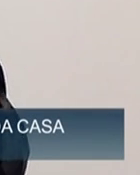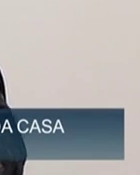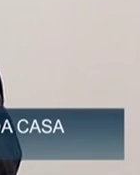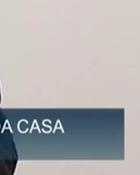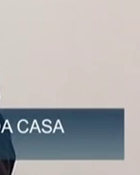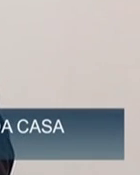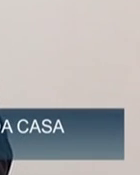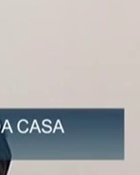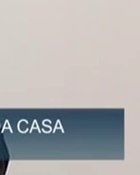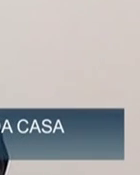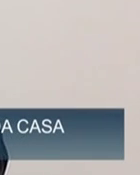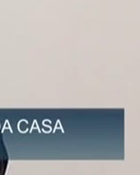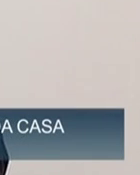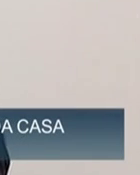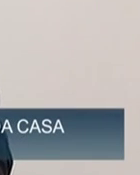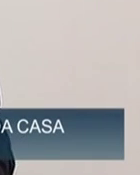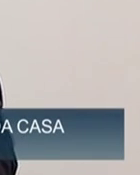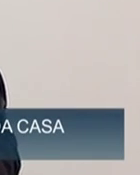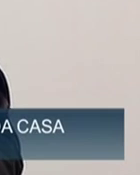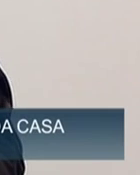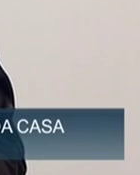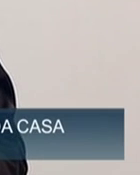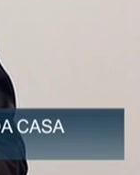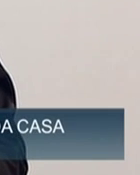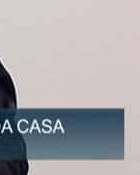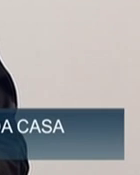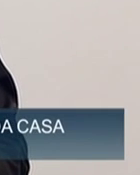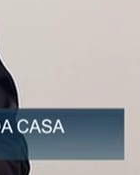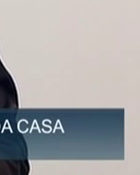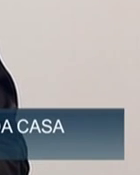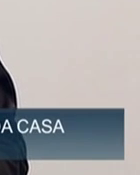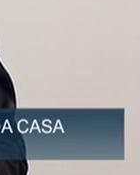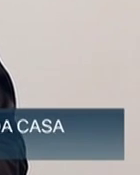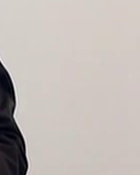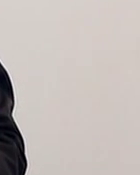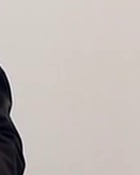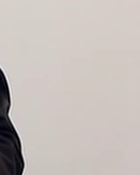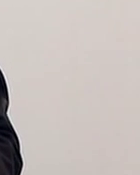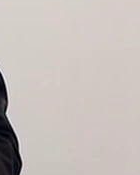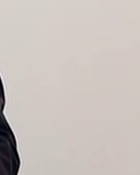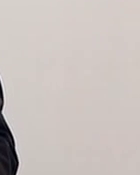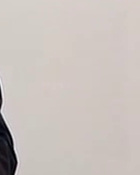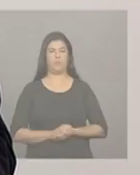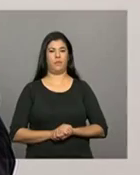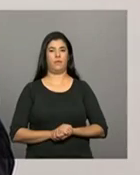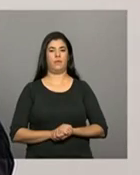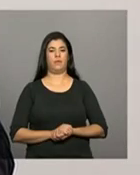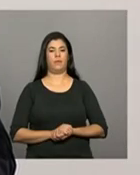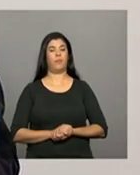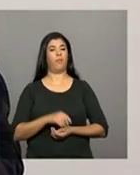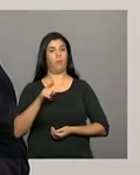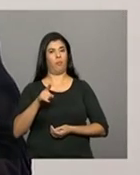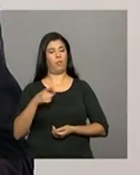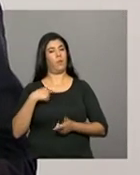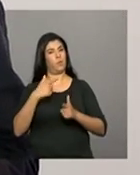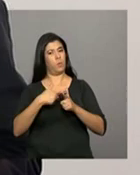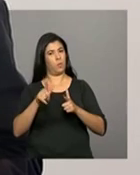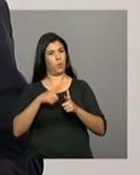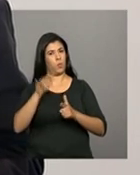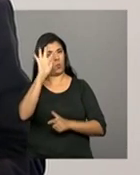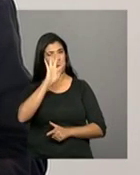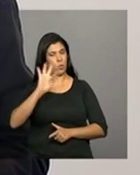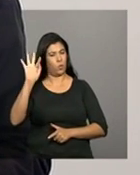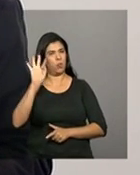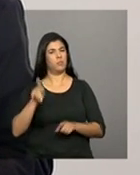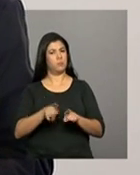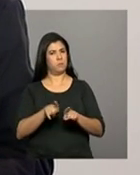de inclusão. E esse é o grande desafio nosso. Problemas os entes federados enfrentam. Presidente